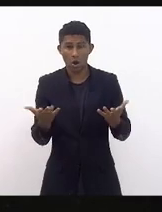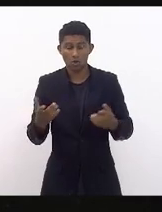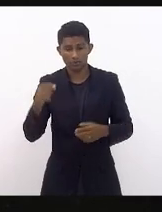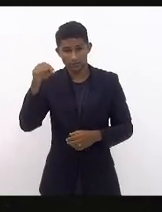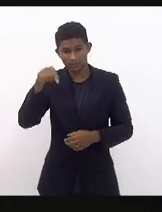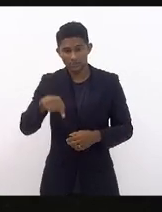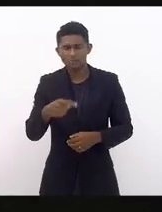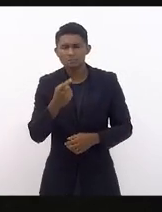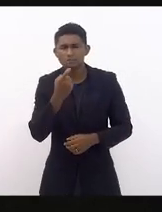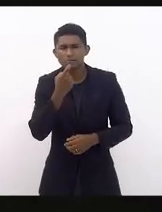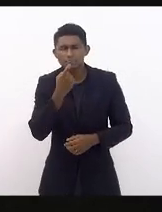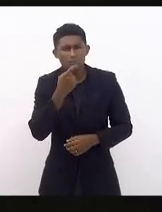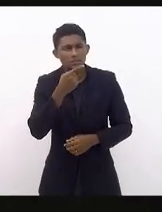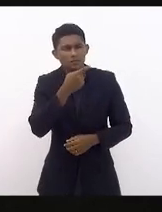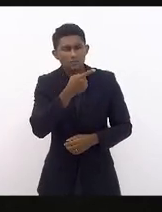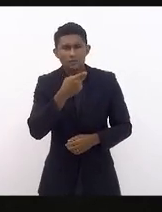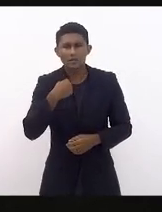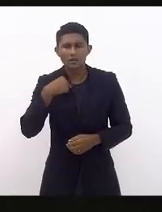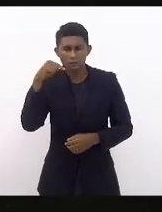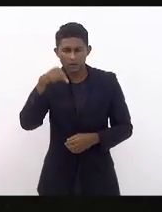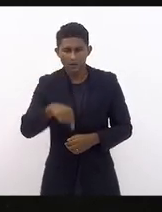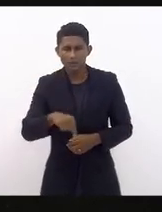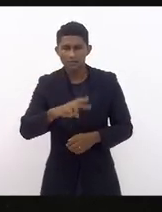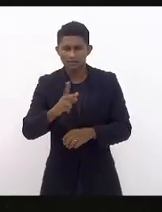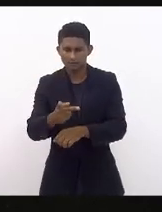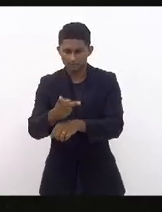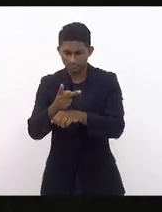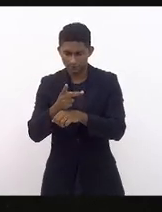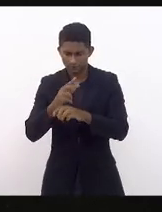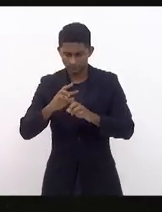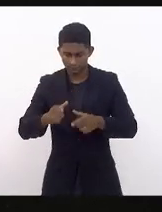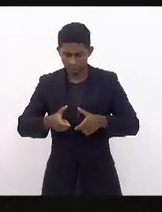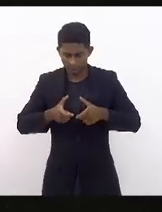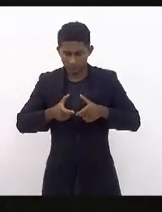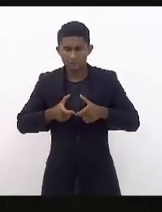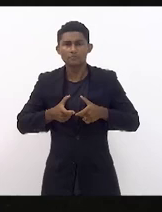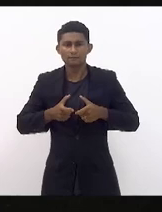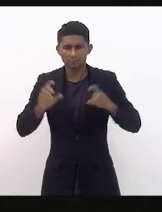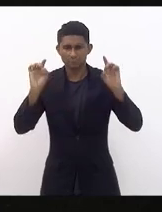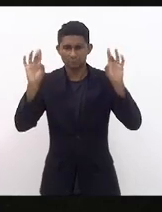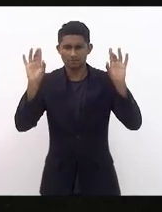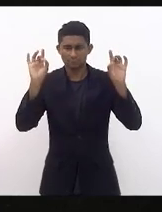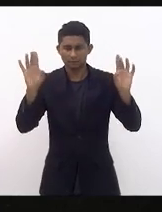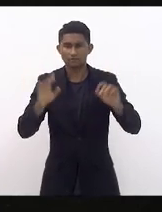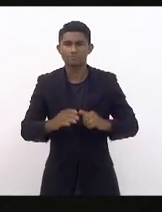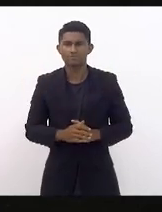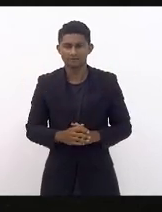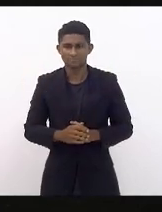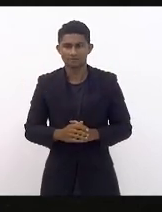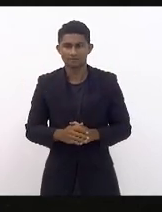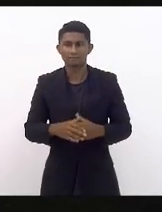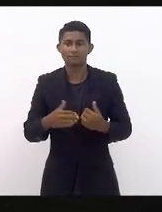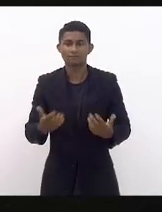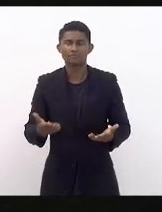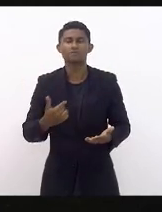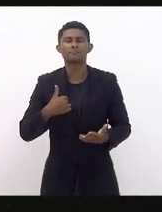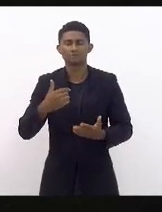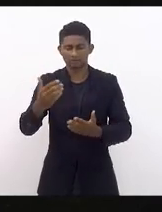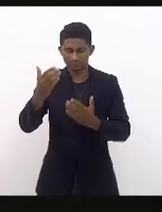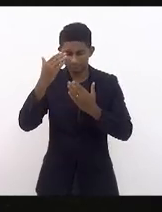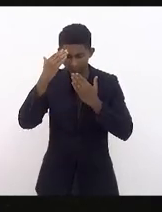bem próximo, eu recebo essa honraria. Então eu quero agradecer